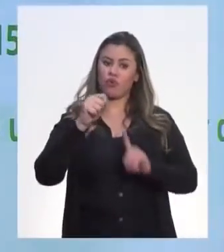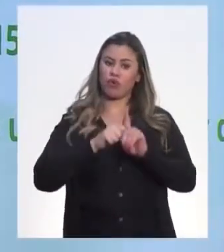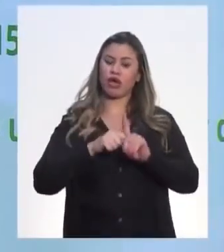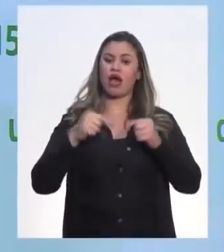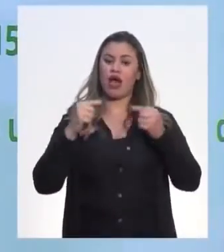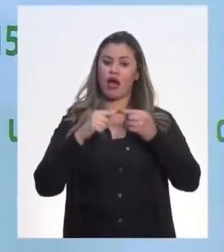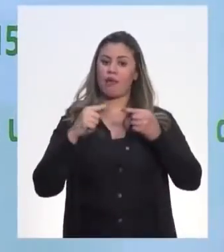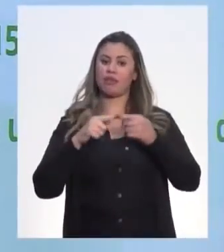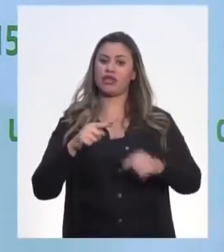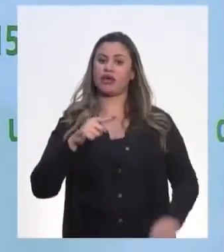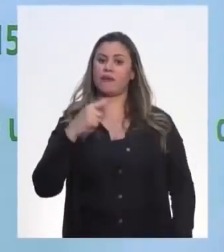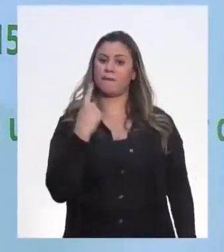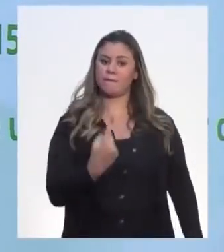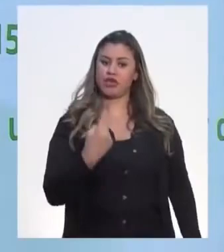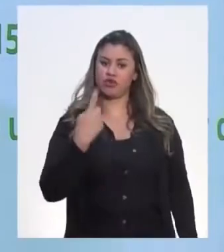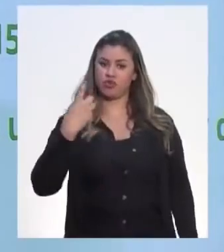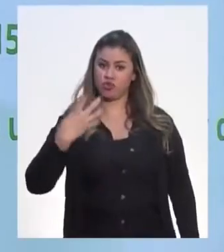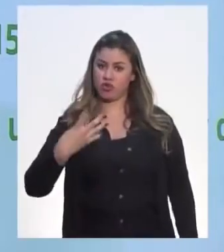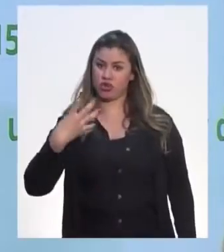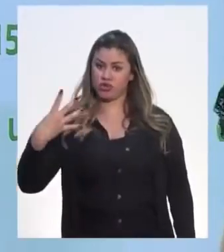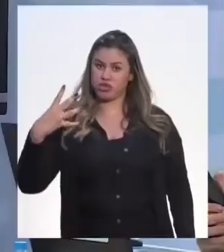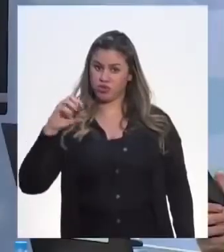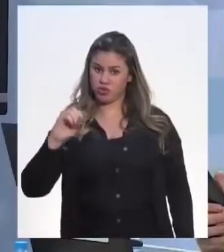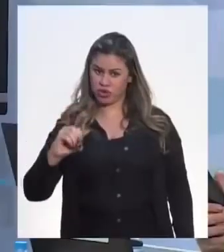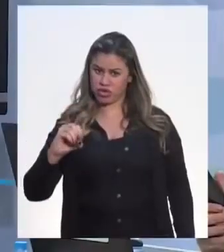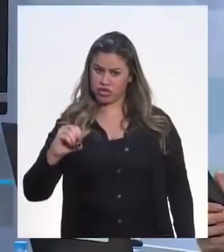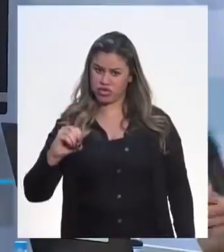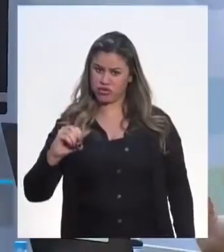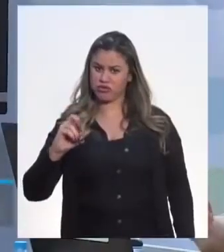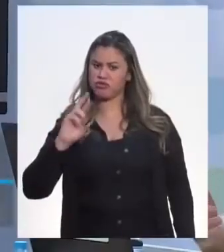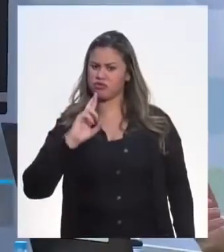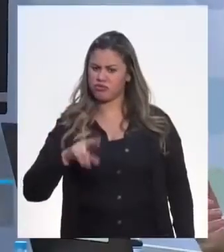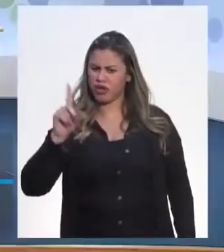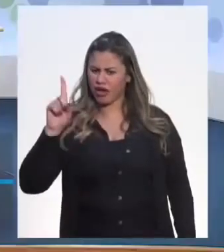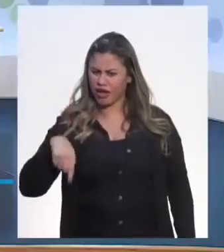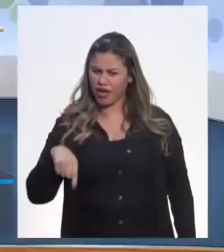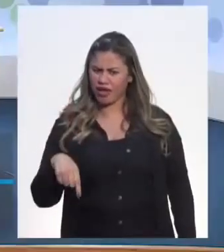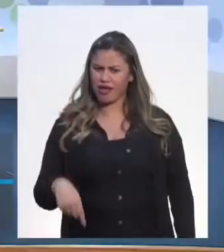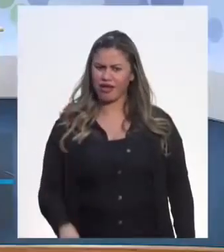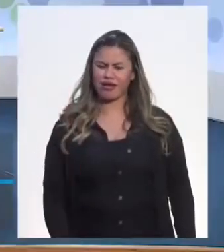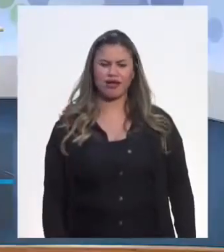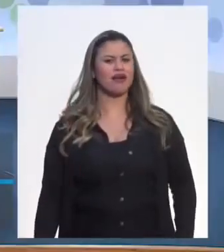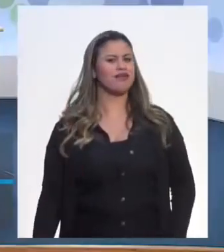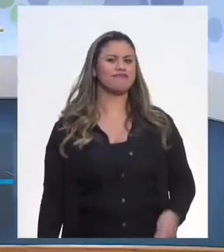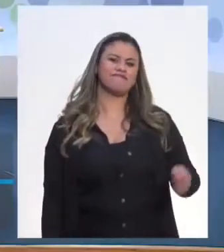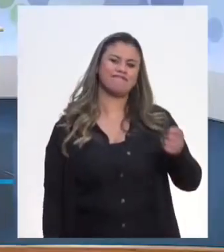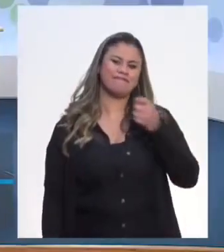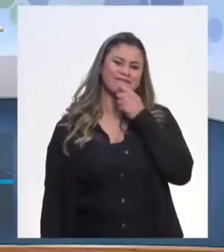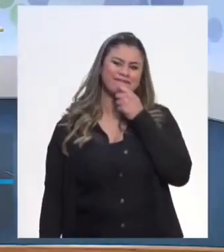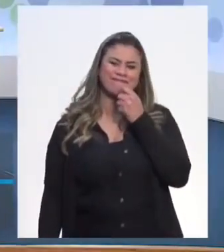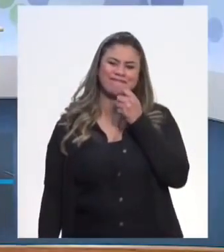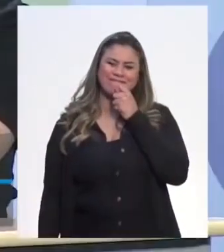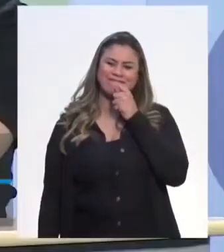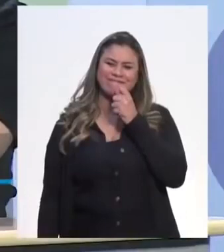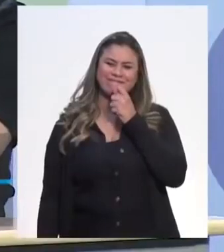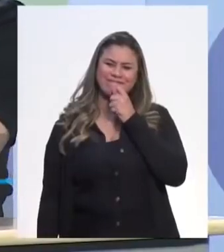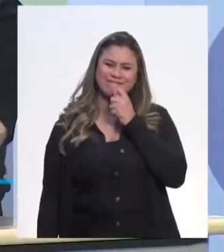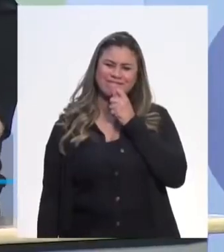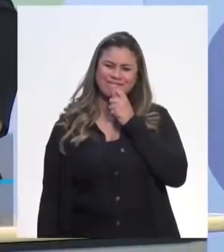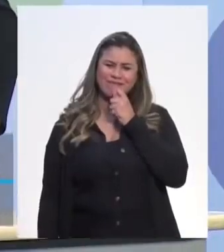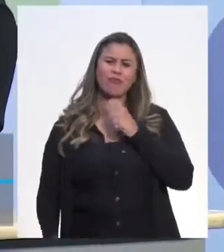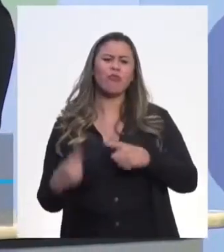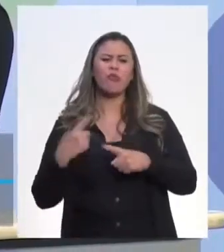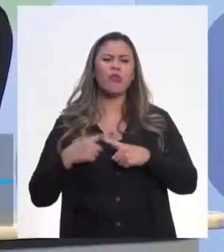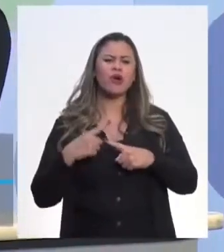1.440 reais é essa minha resposta Jonas ainda não ôxe Por que que